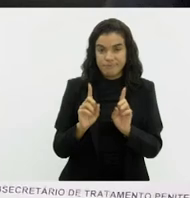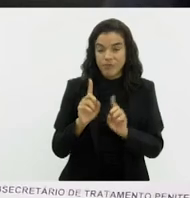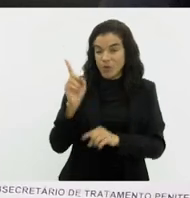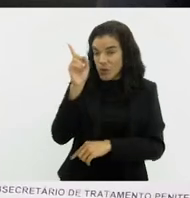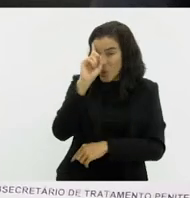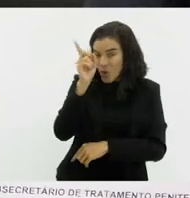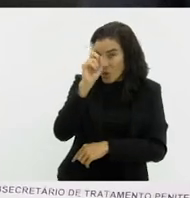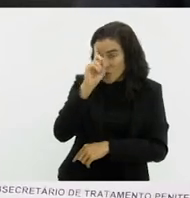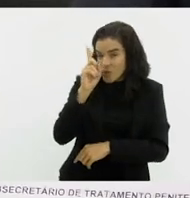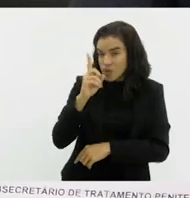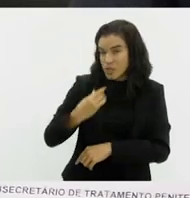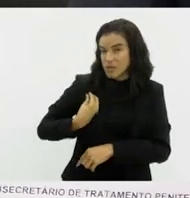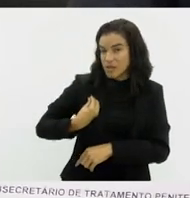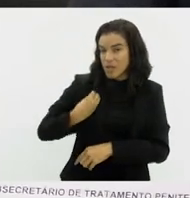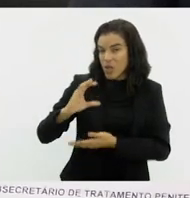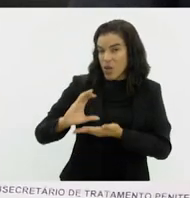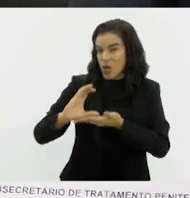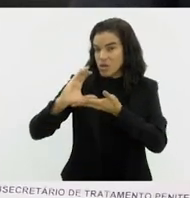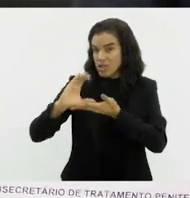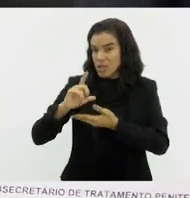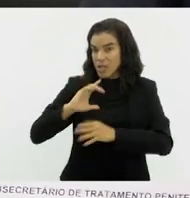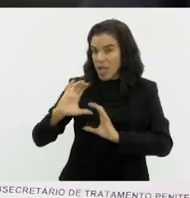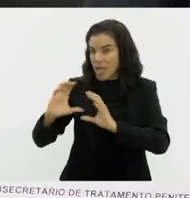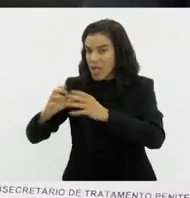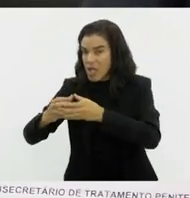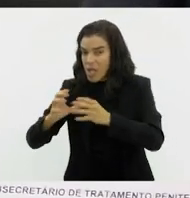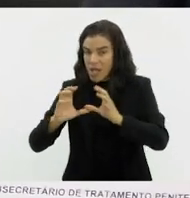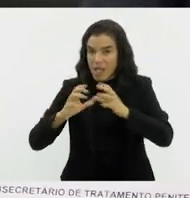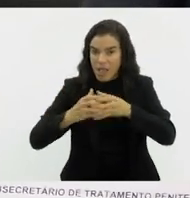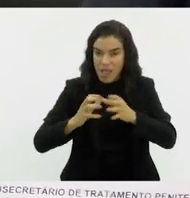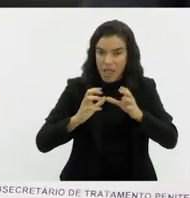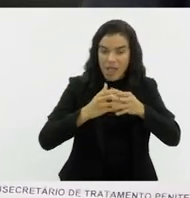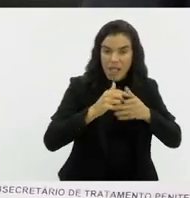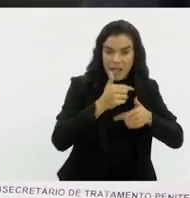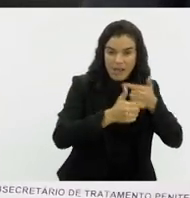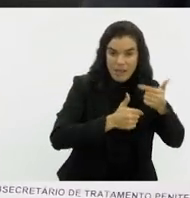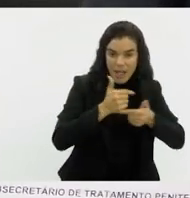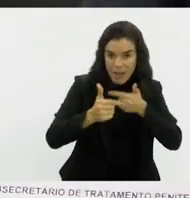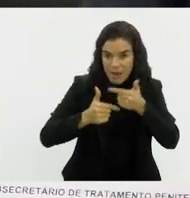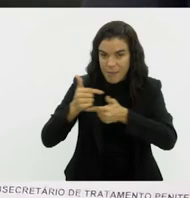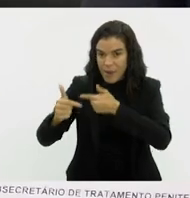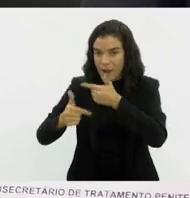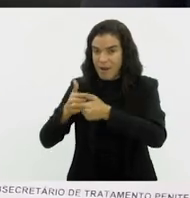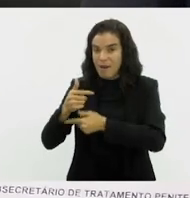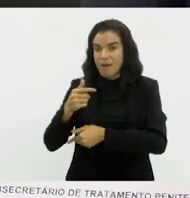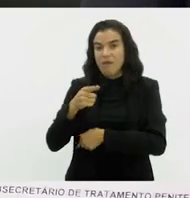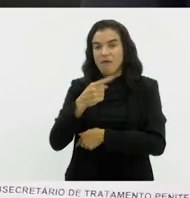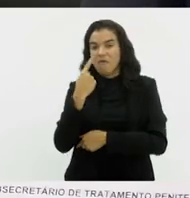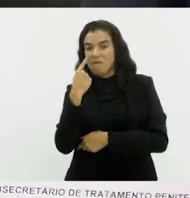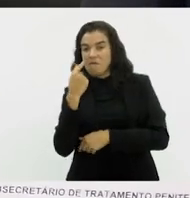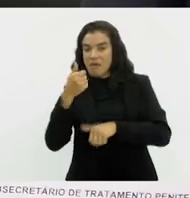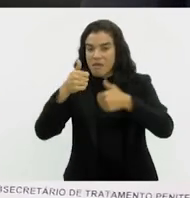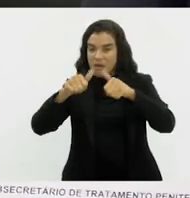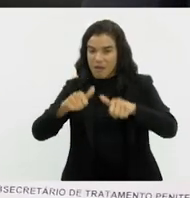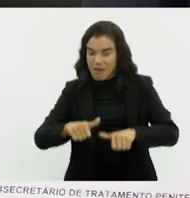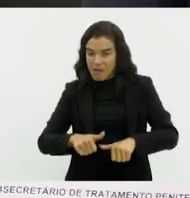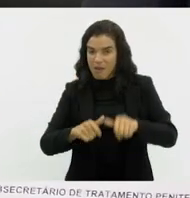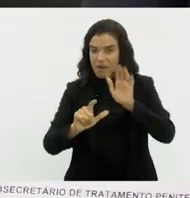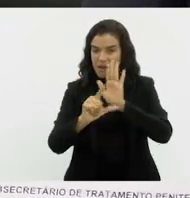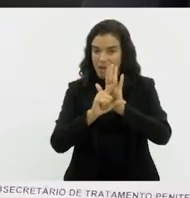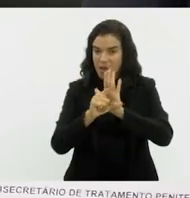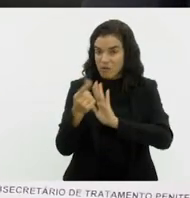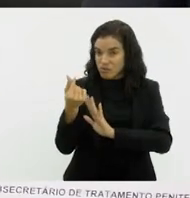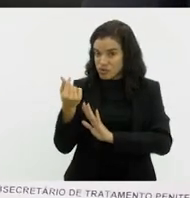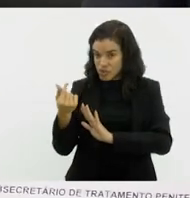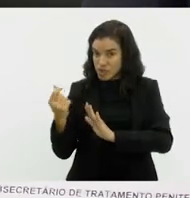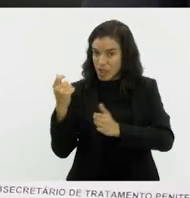todo dia a gente está no conselho porque tem as comissões que trabalham e todo dia está ali, vendo aquela lei, o quadrimestre, aquele dinheiro